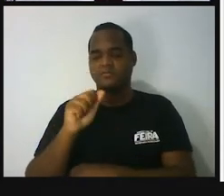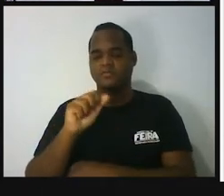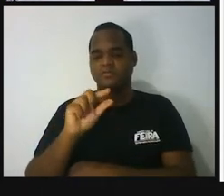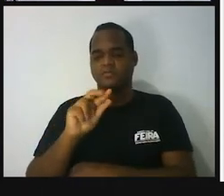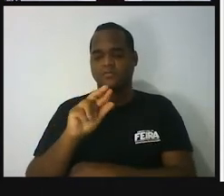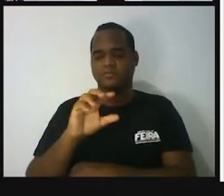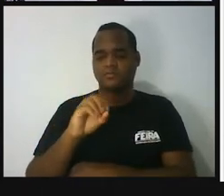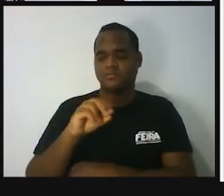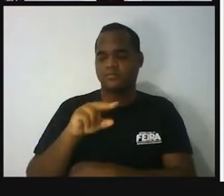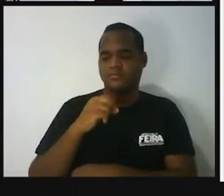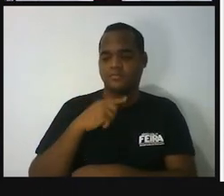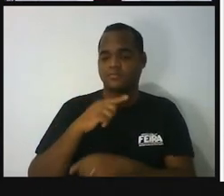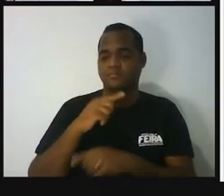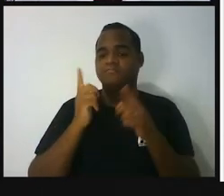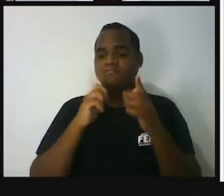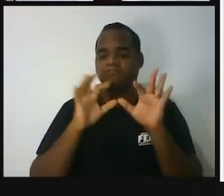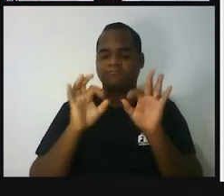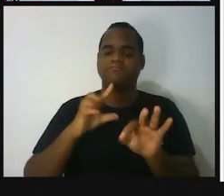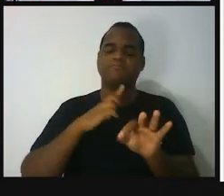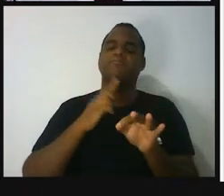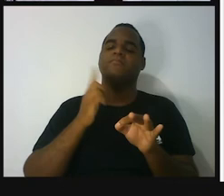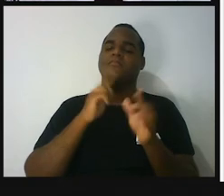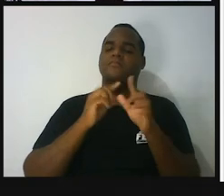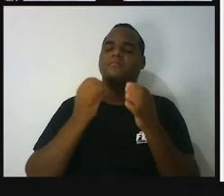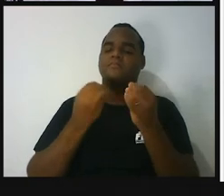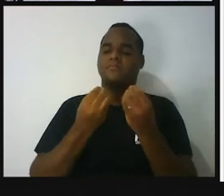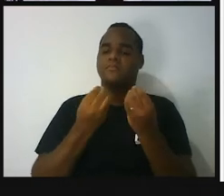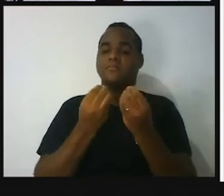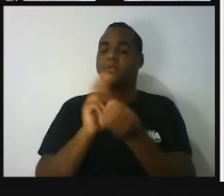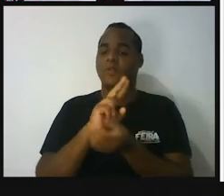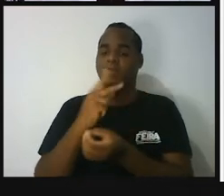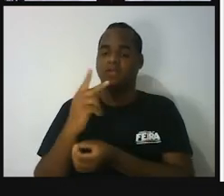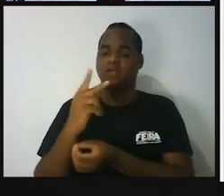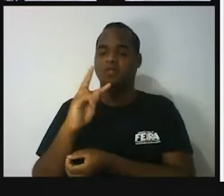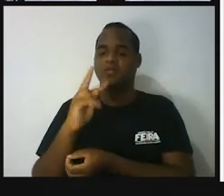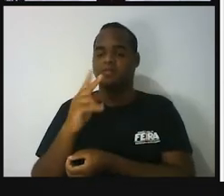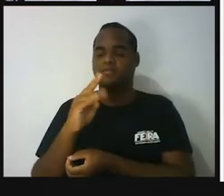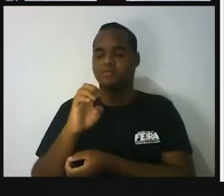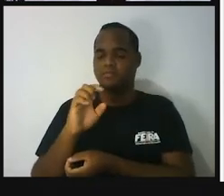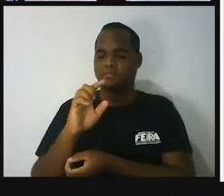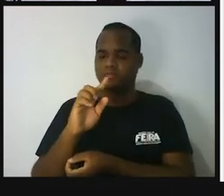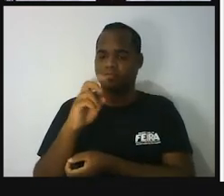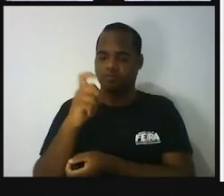construir com essas medidas, ele é um hexágono regular.